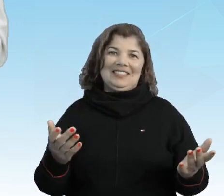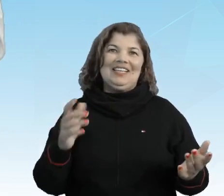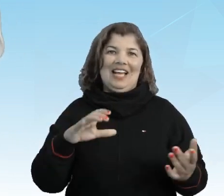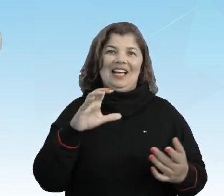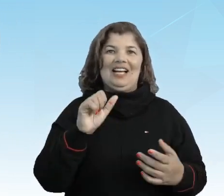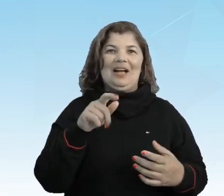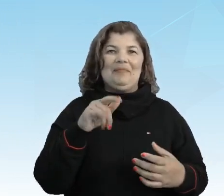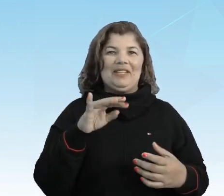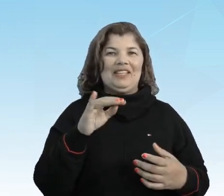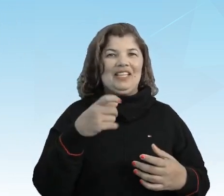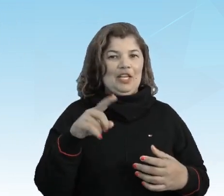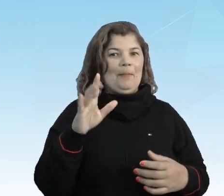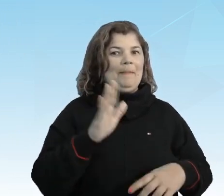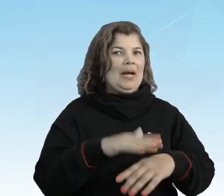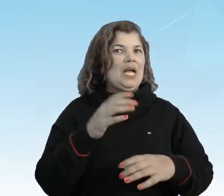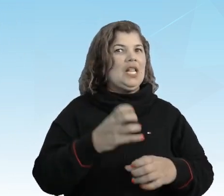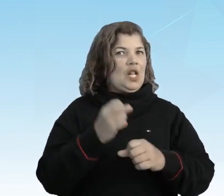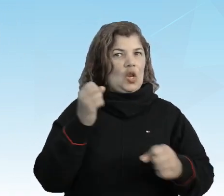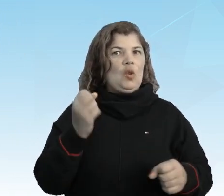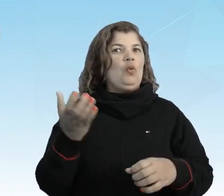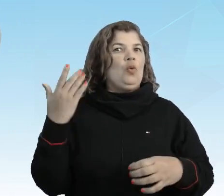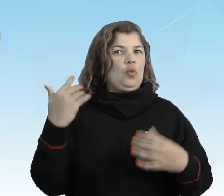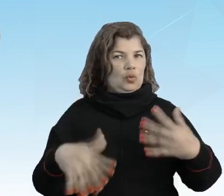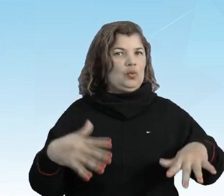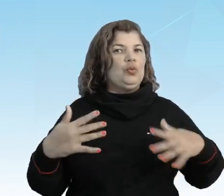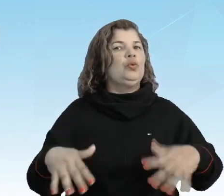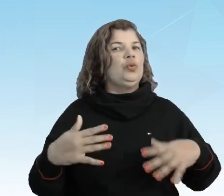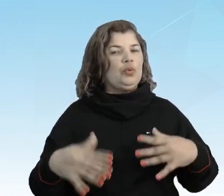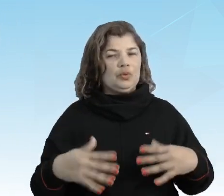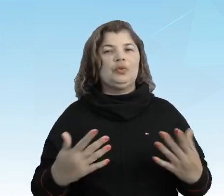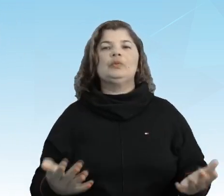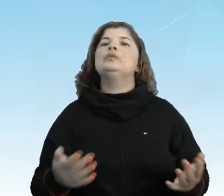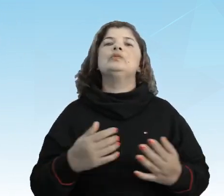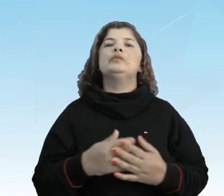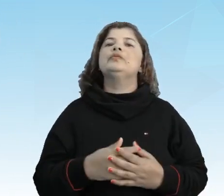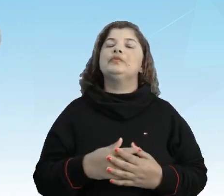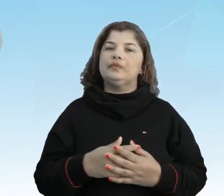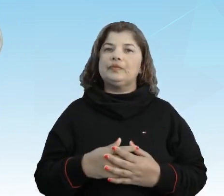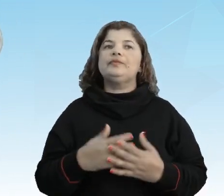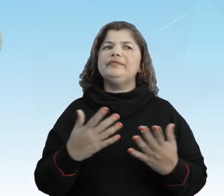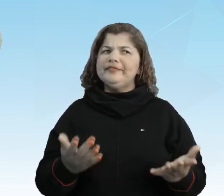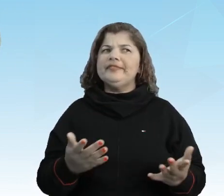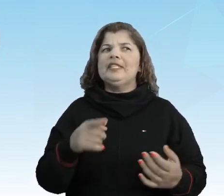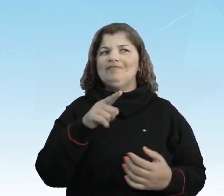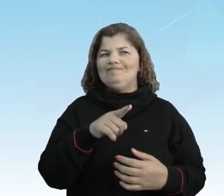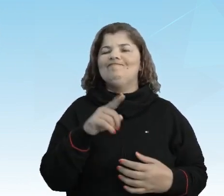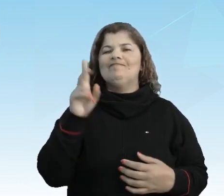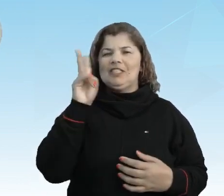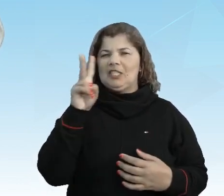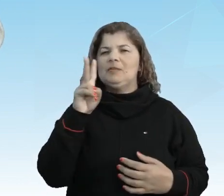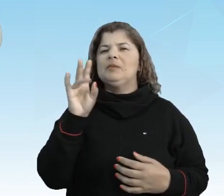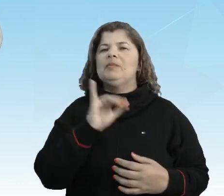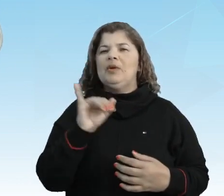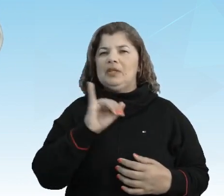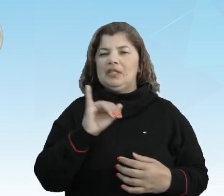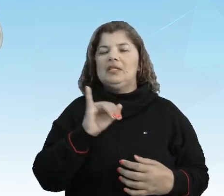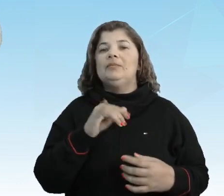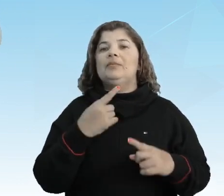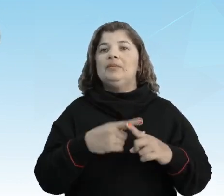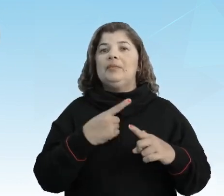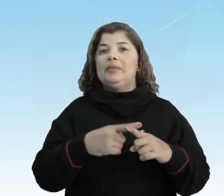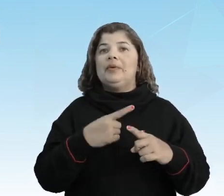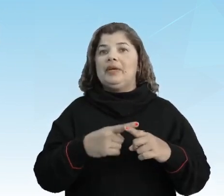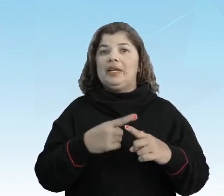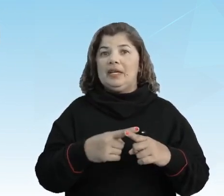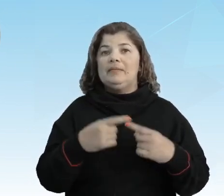mais lucro. O professor, interessante é o seguinte, é importante a gente lembrar desses vultos, esse lado histórico, para saber